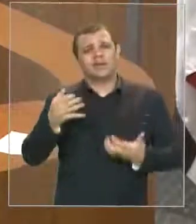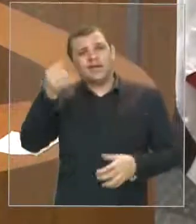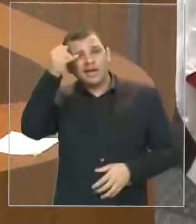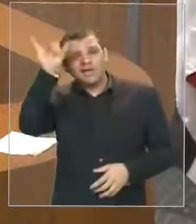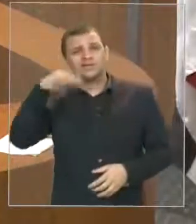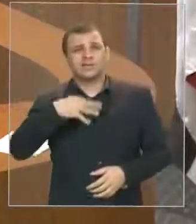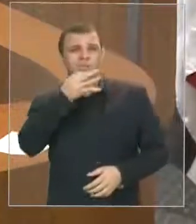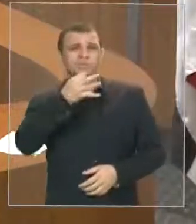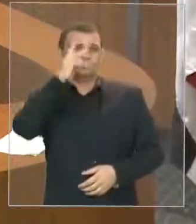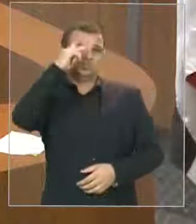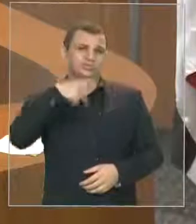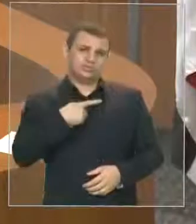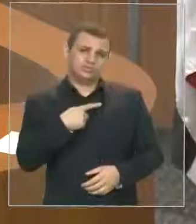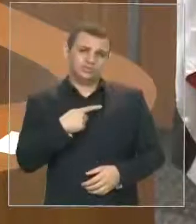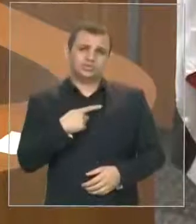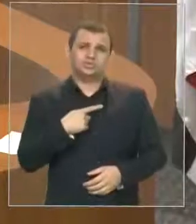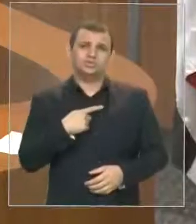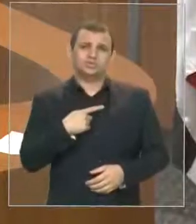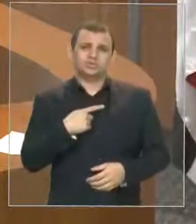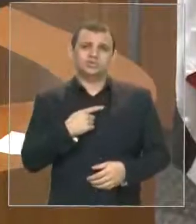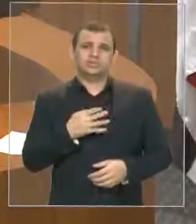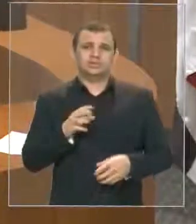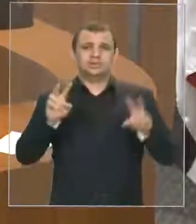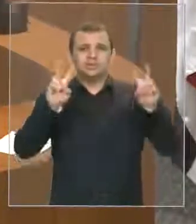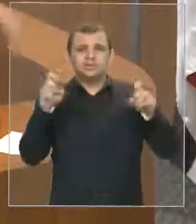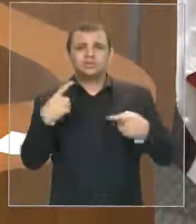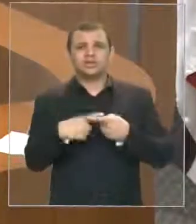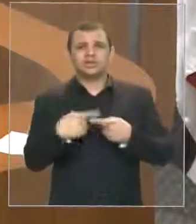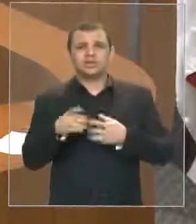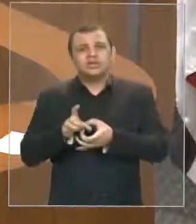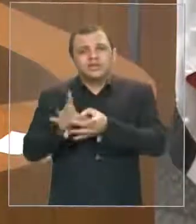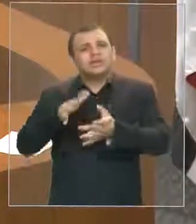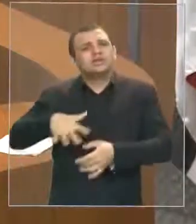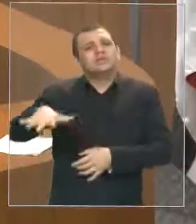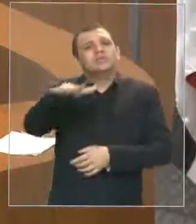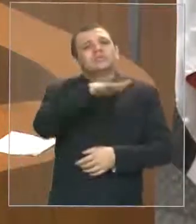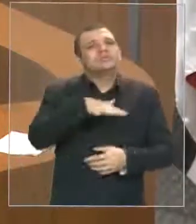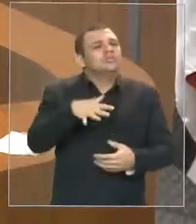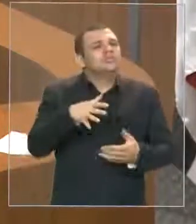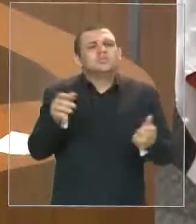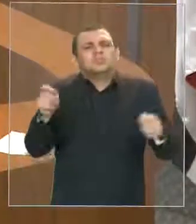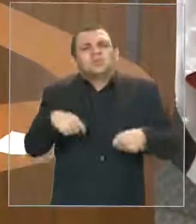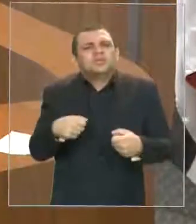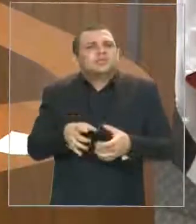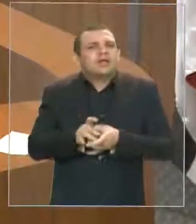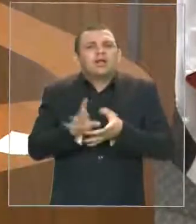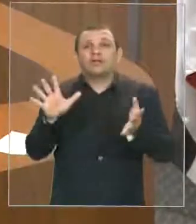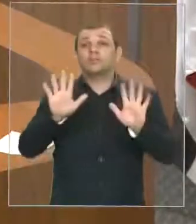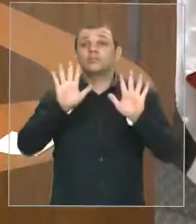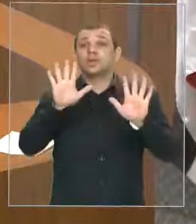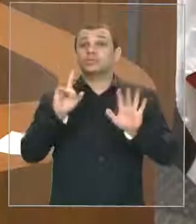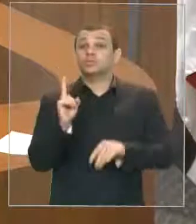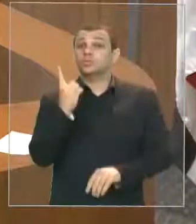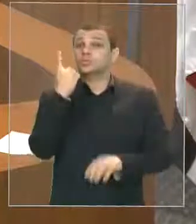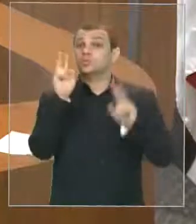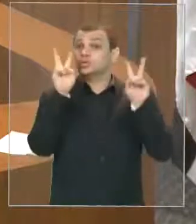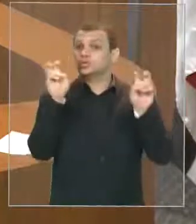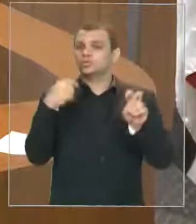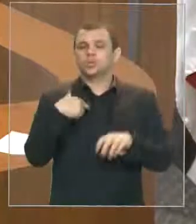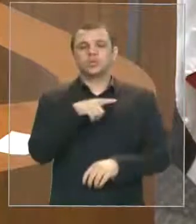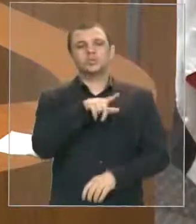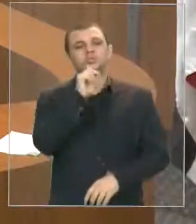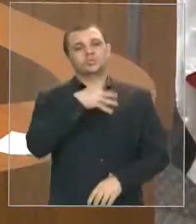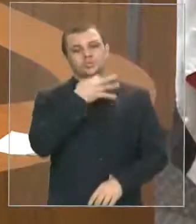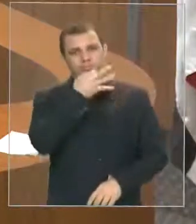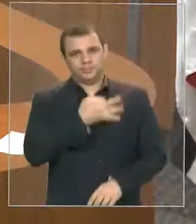me manifestar sobre algum tema para deixar bem à vontade todos os participantes, só fiz isso no final em relação a um tema. Deputado Vraide, eu gostaria de...